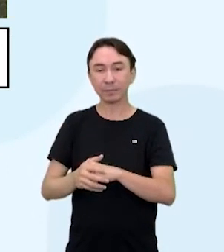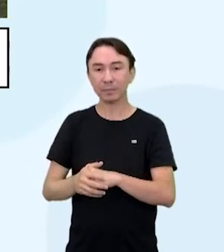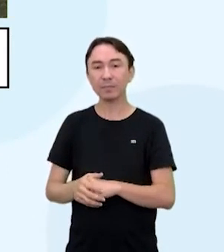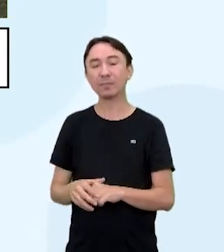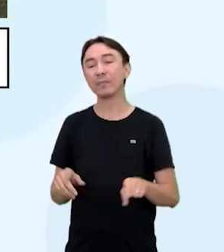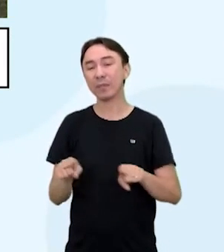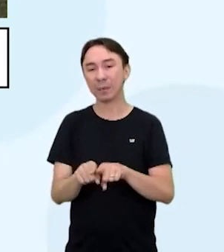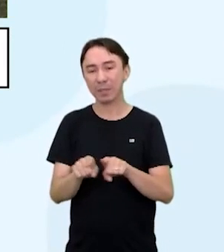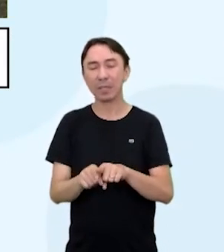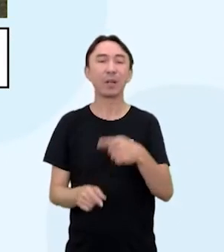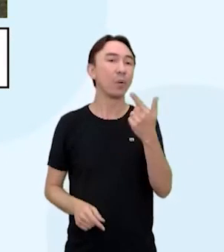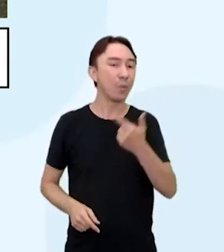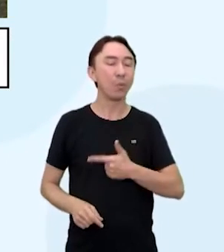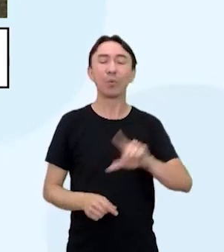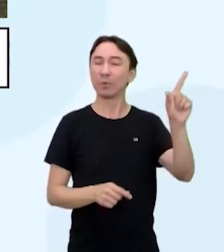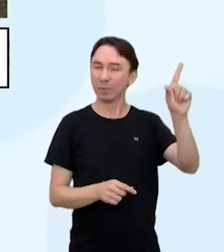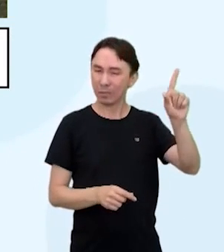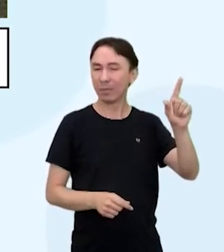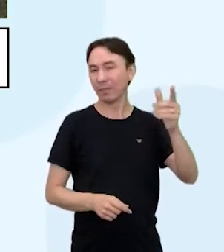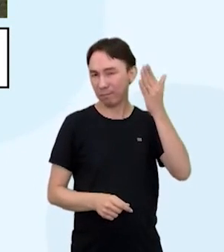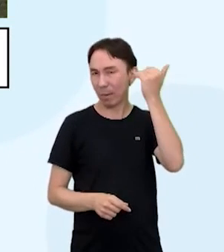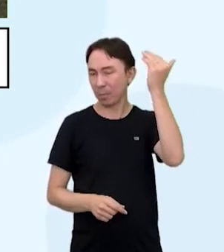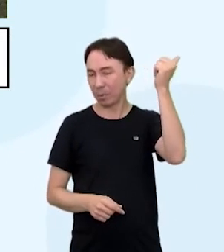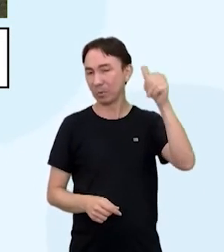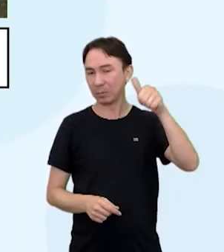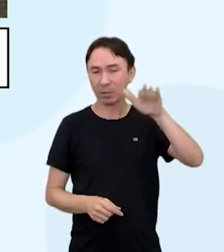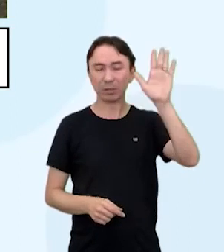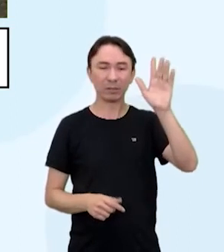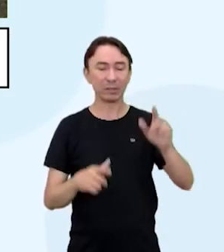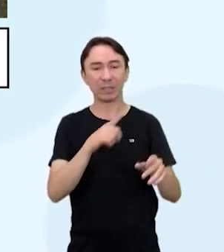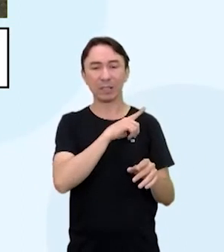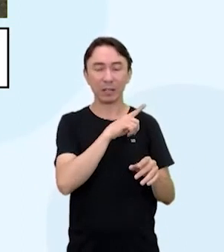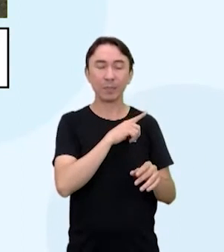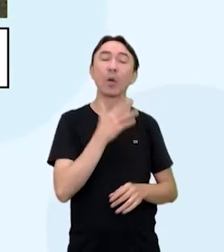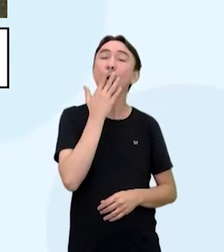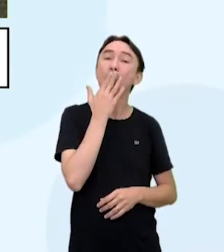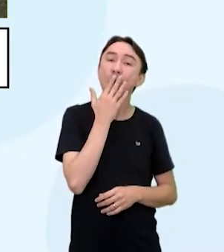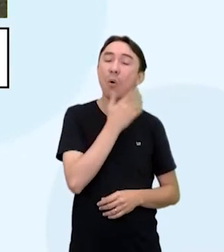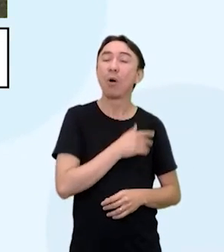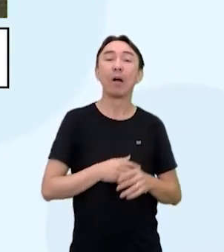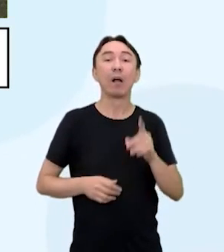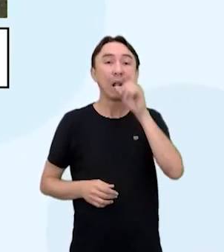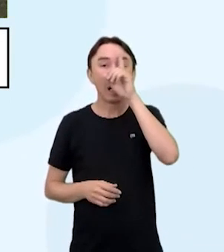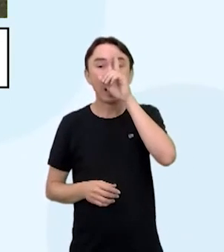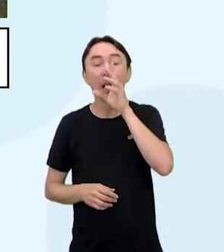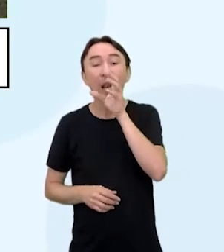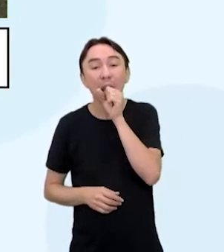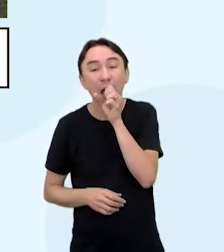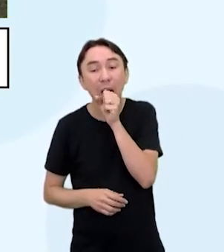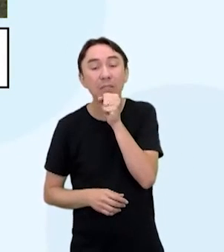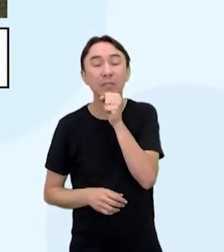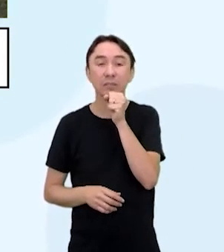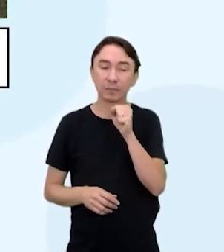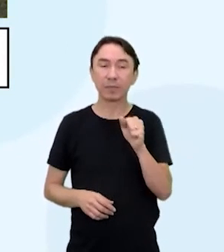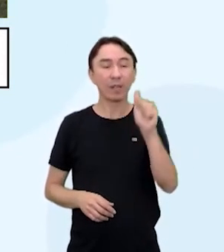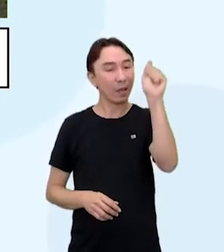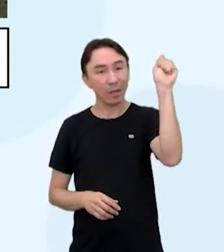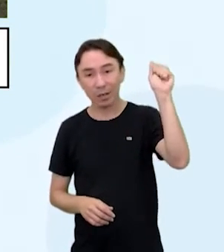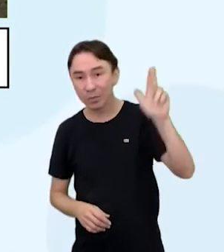pessoas mais estilizadas, aquele uso de cores laranja, azul e verde bem chapadão